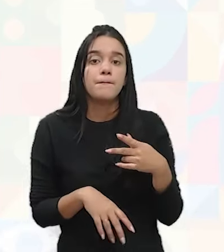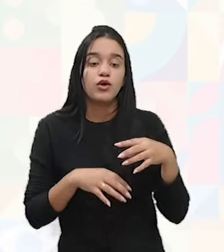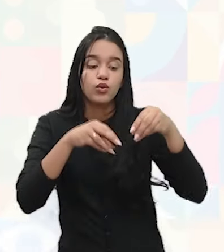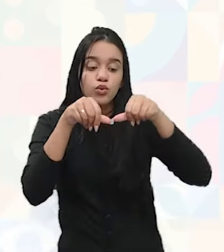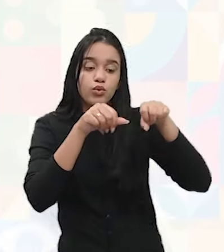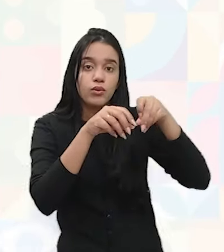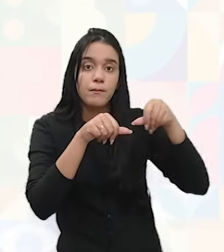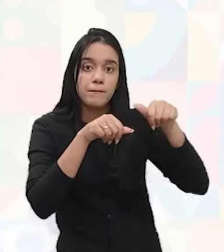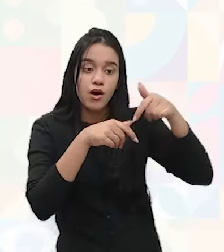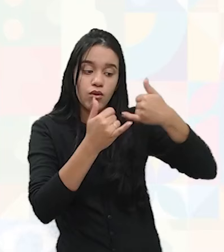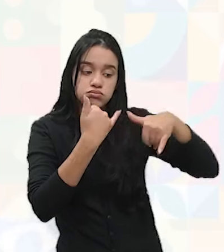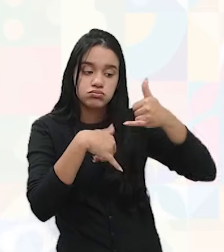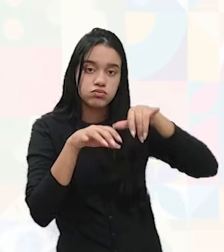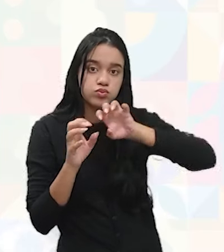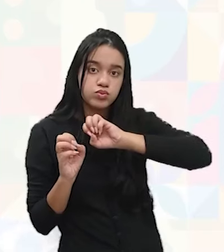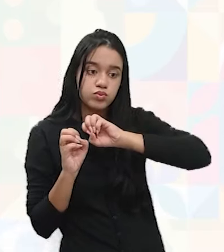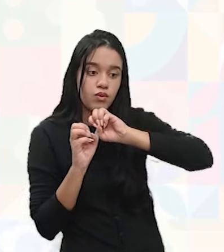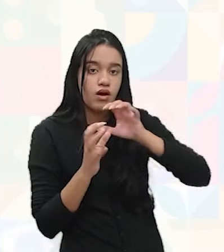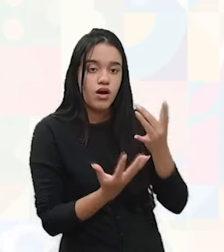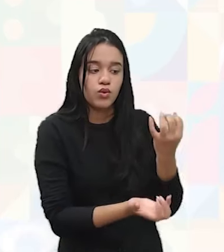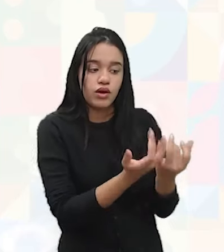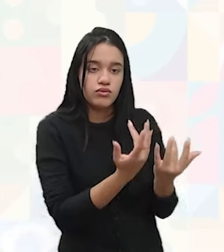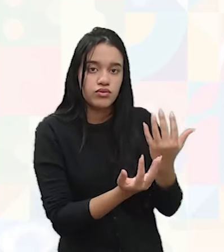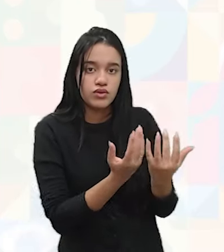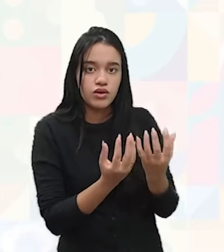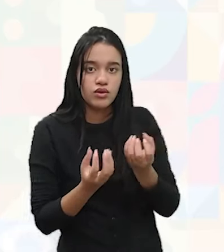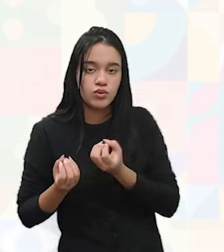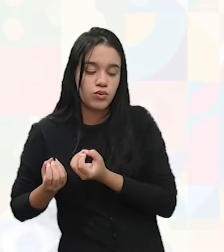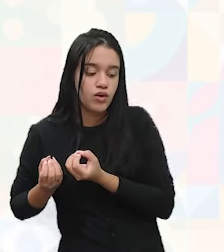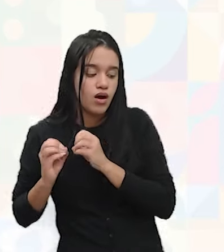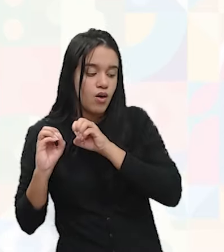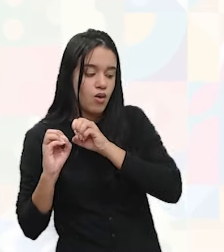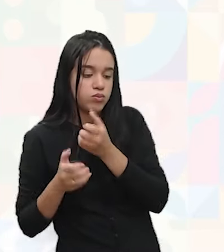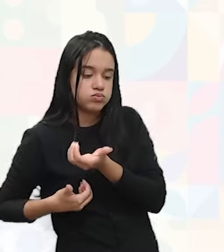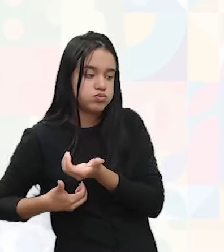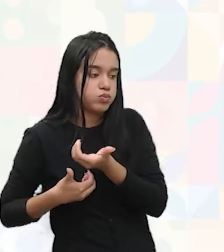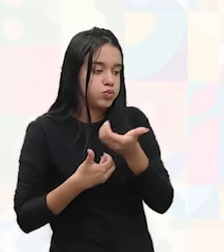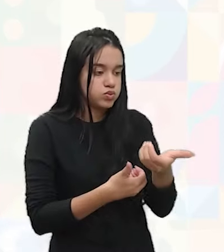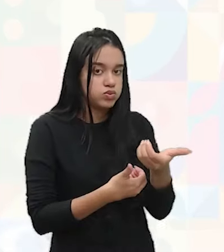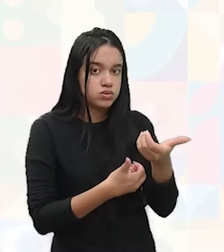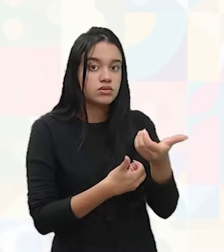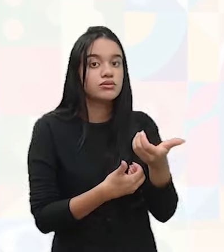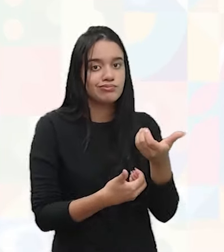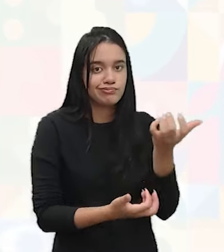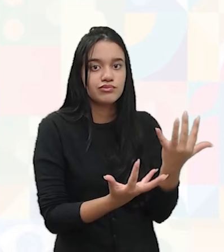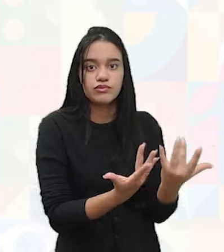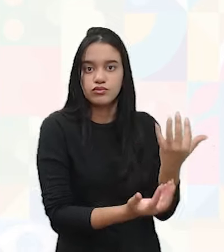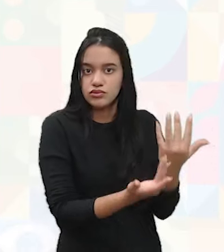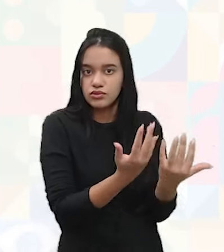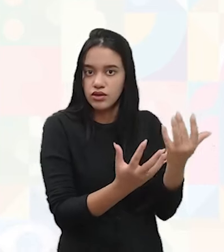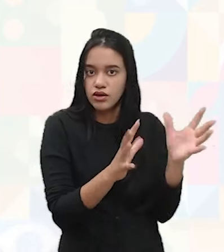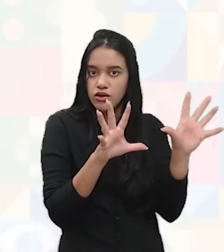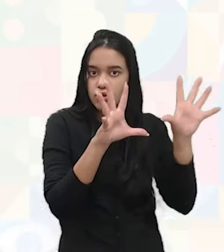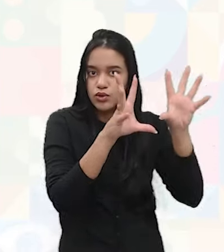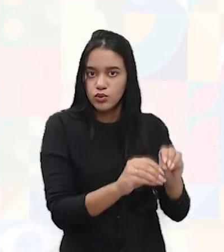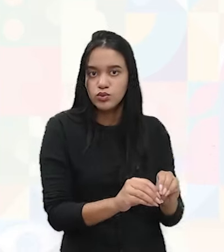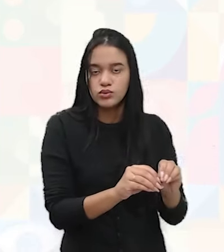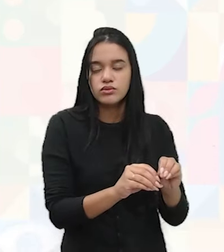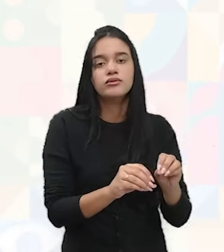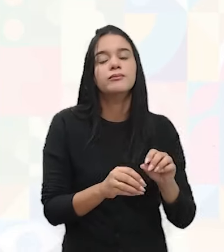fogo né ele vai retirar o quê o comburente Então estou abafando basicamente os tipos de institor utilizados né é a partir de